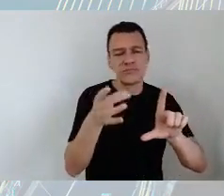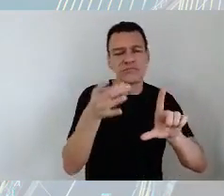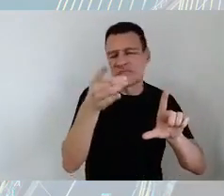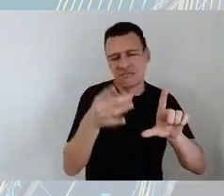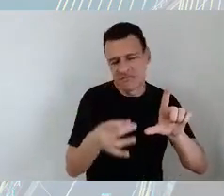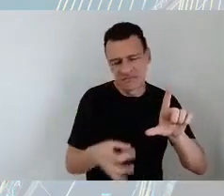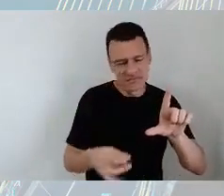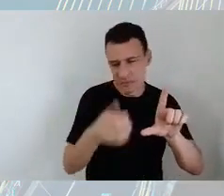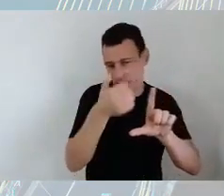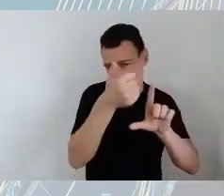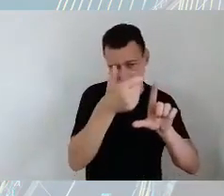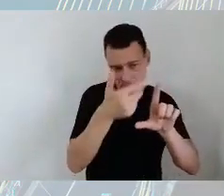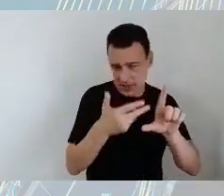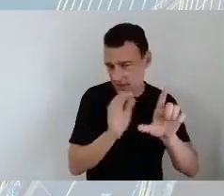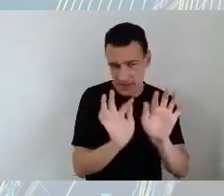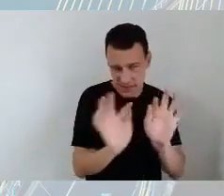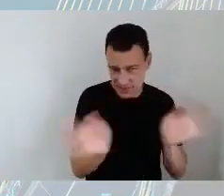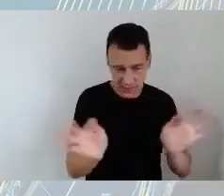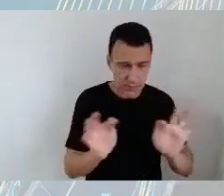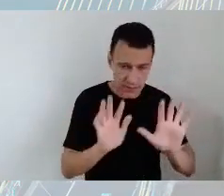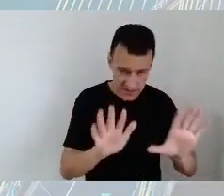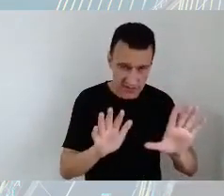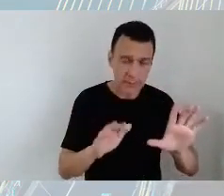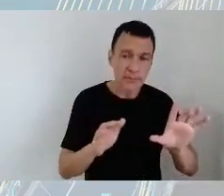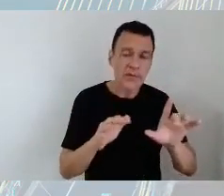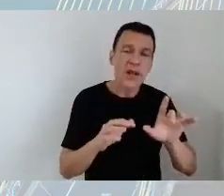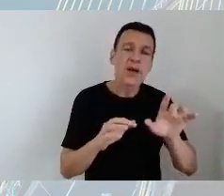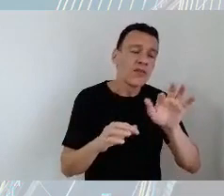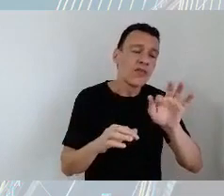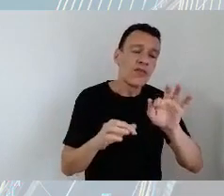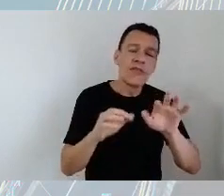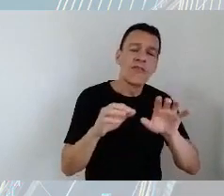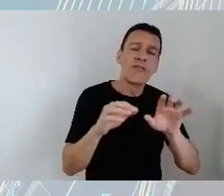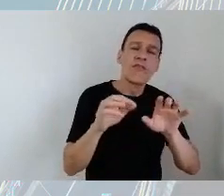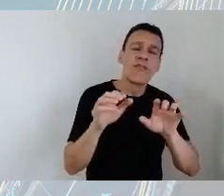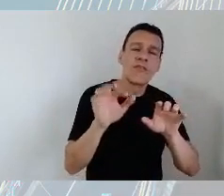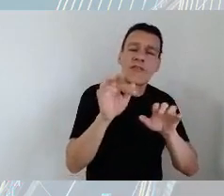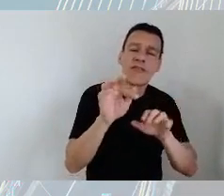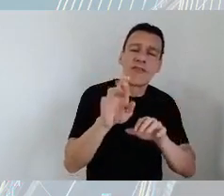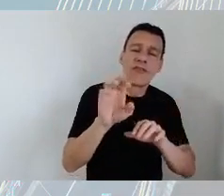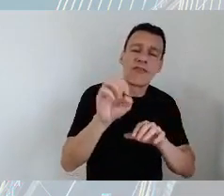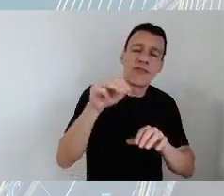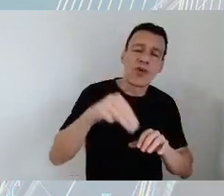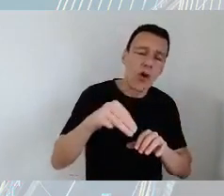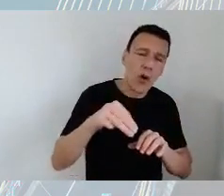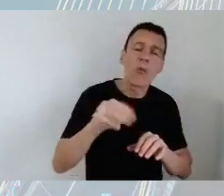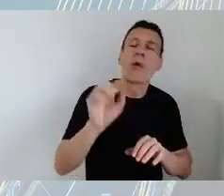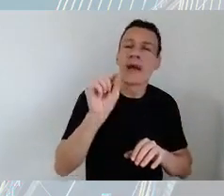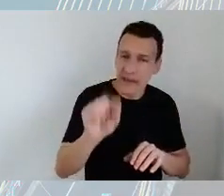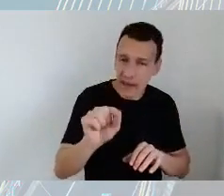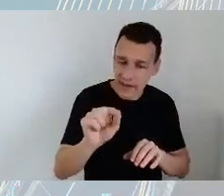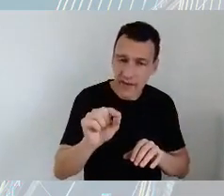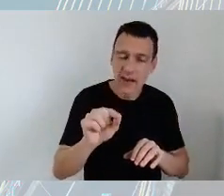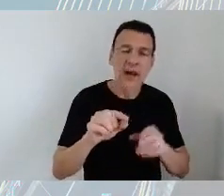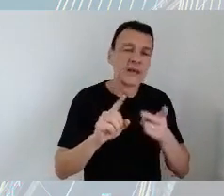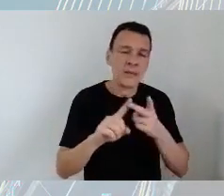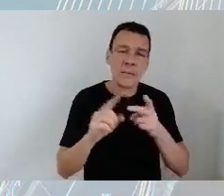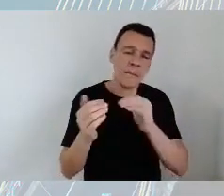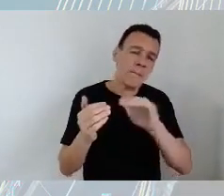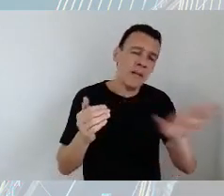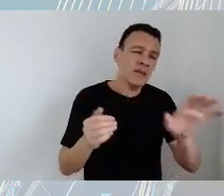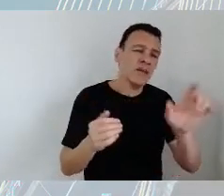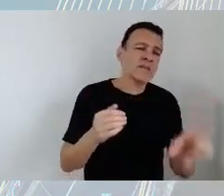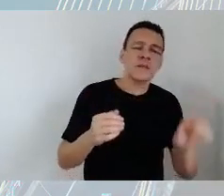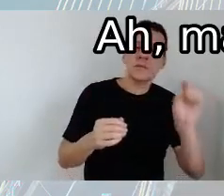simples. Então, de quem que é o from, quem foi o remetente da mensagem, para que número que ela mandou, o destinatário, e o